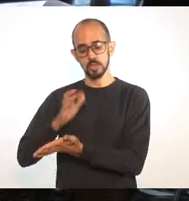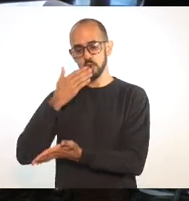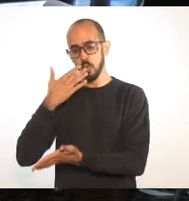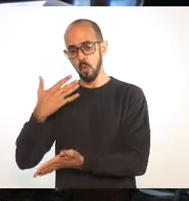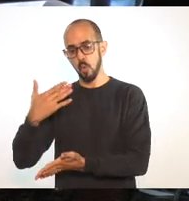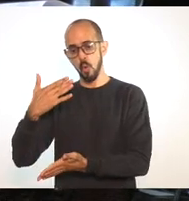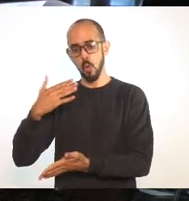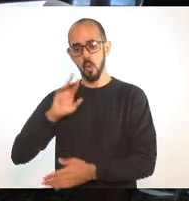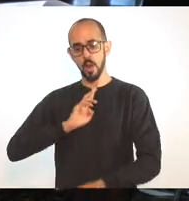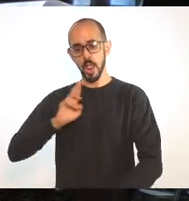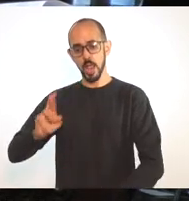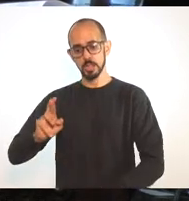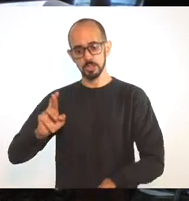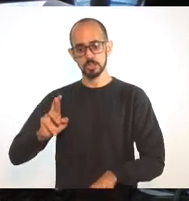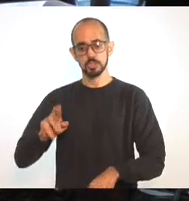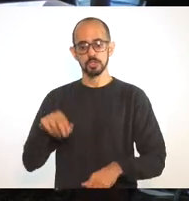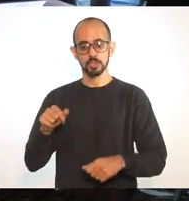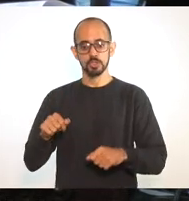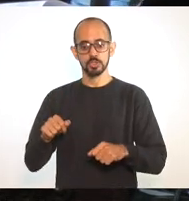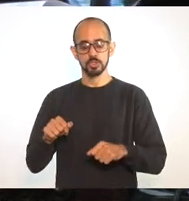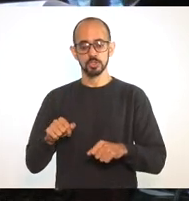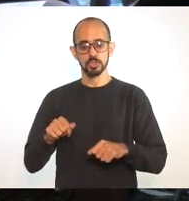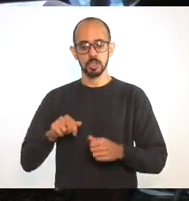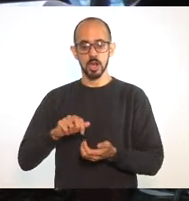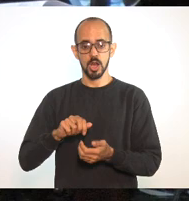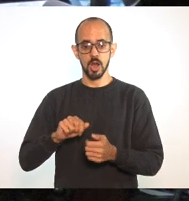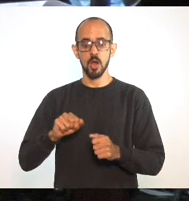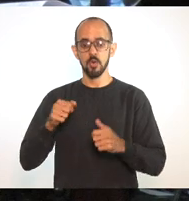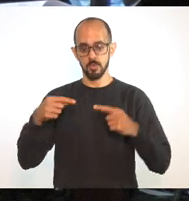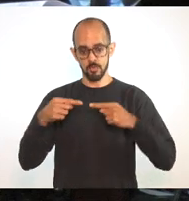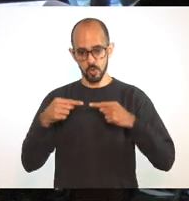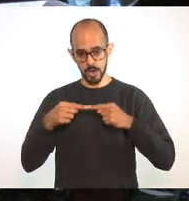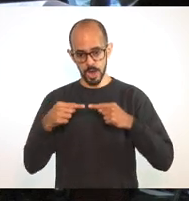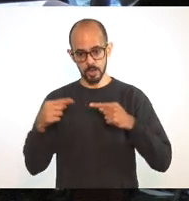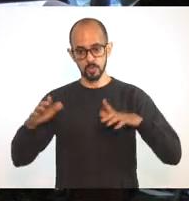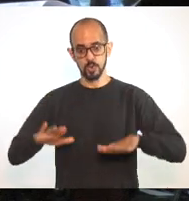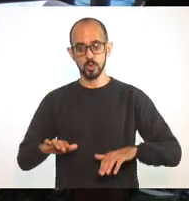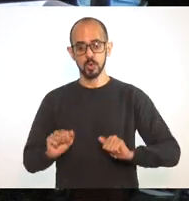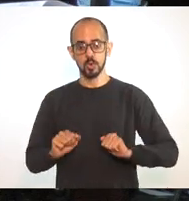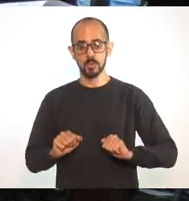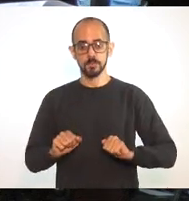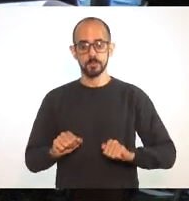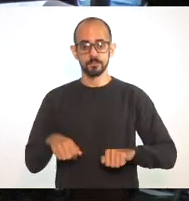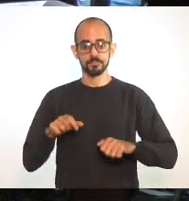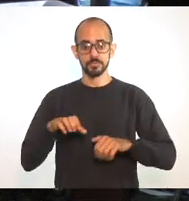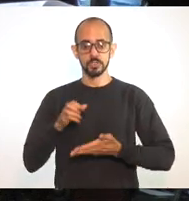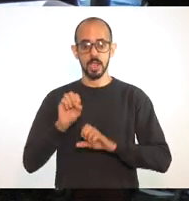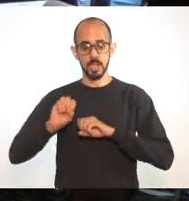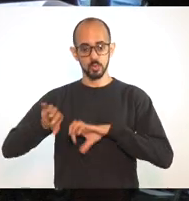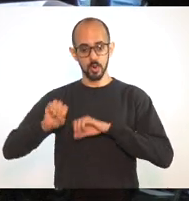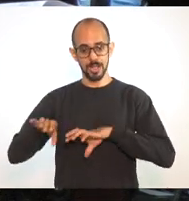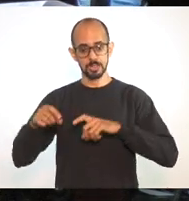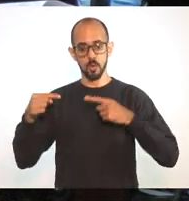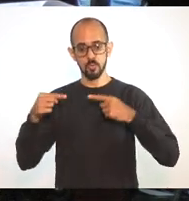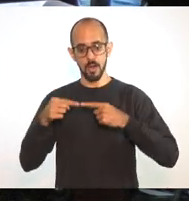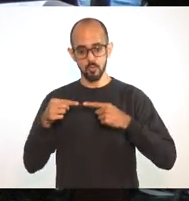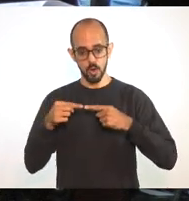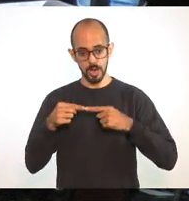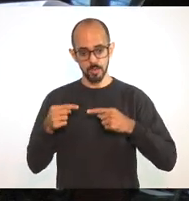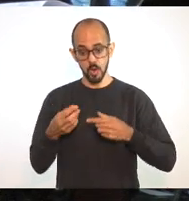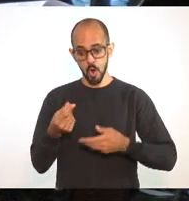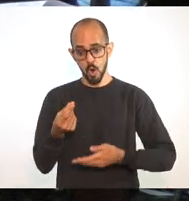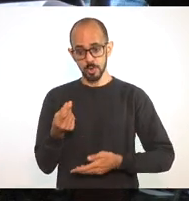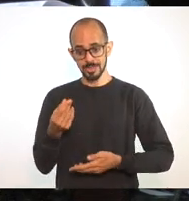etnia, religião e procedência nacional favorável, de educação favorável, de orçamento,